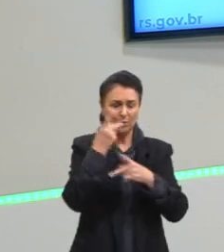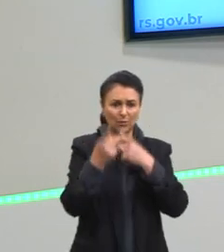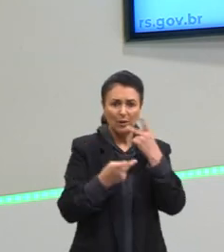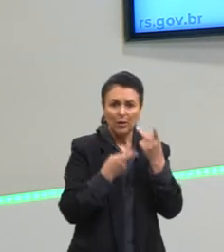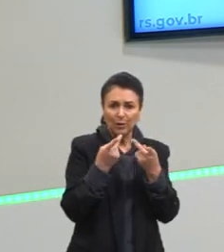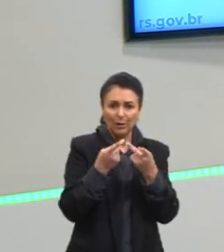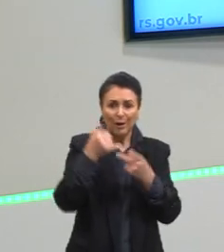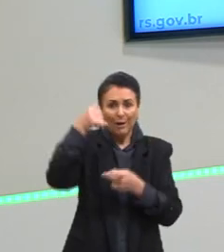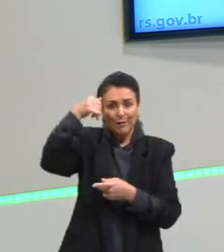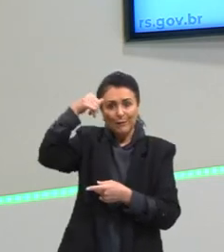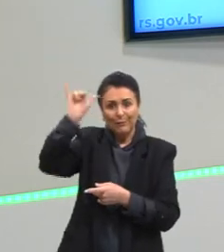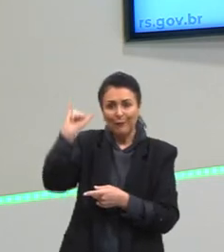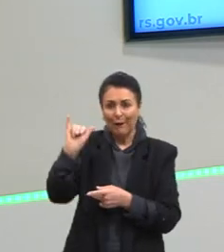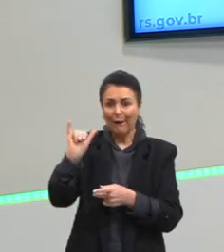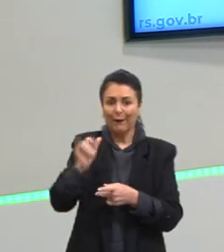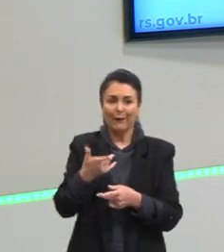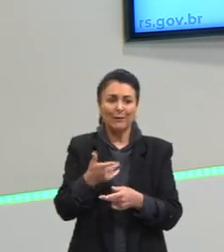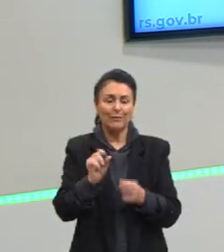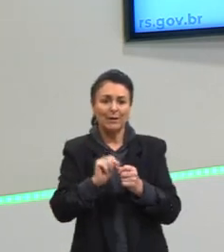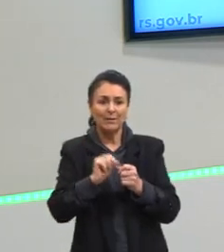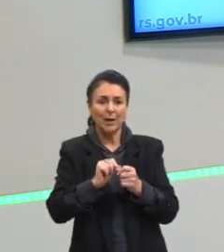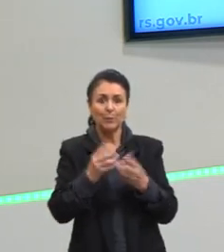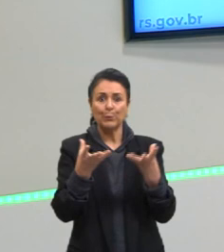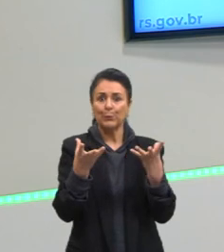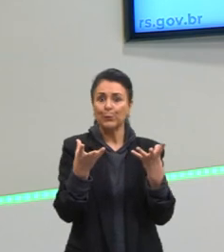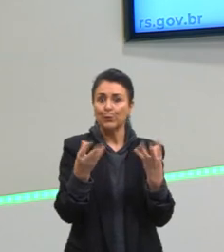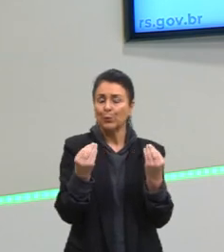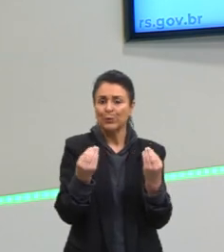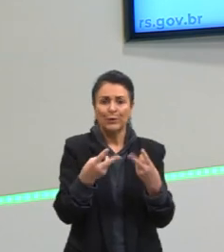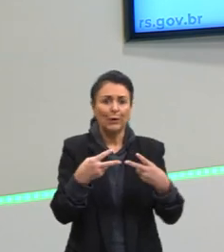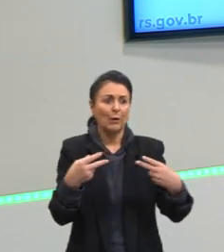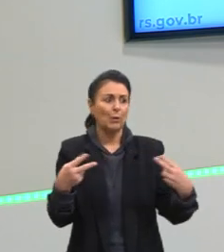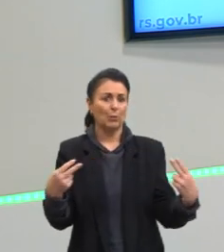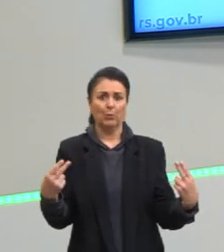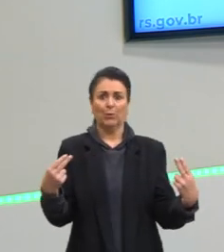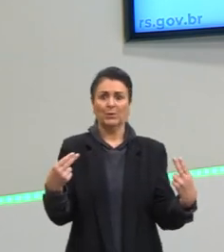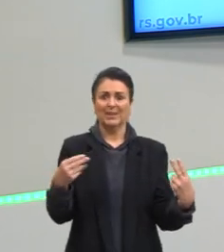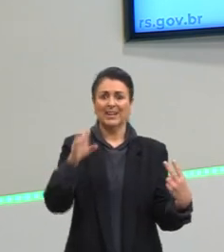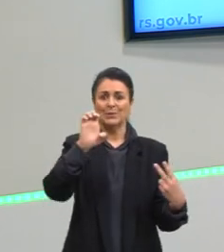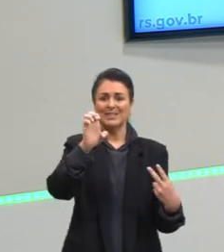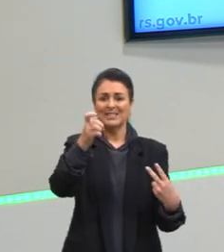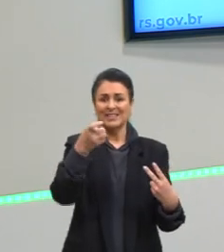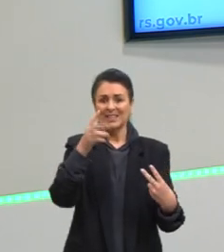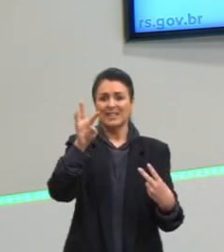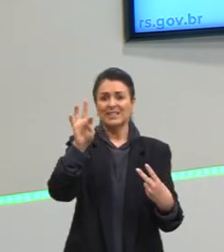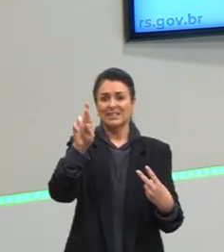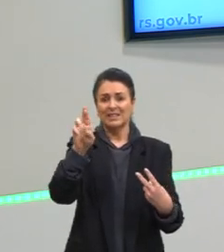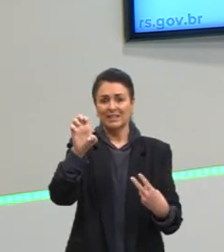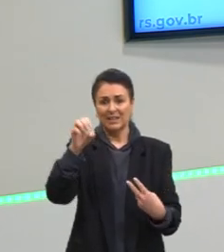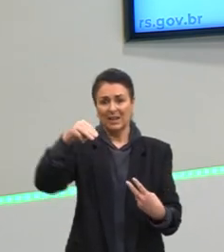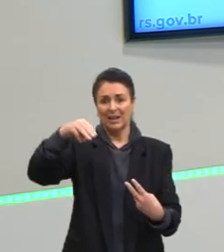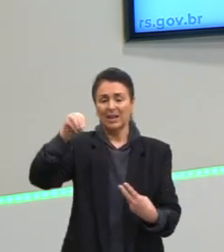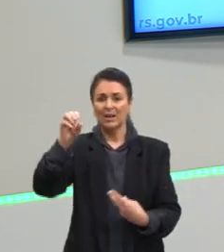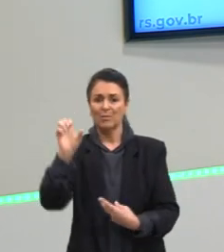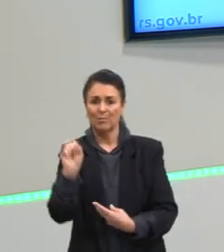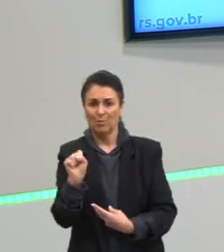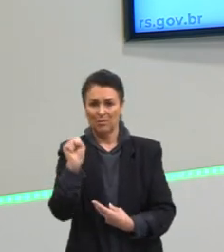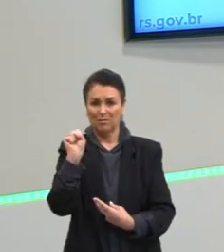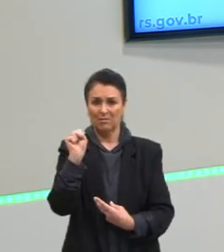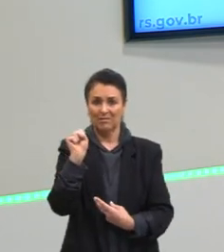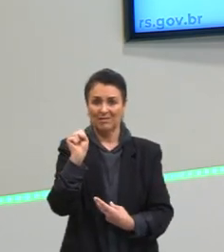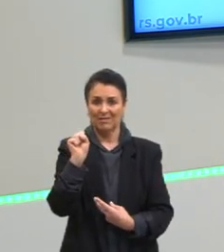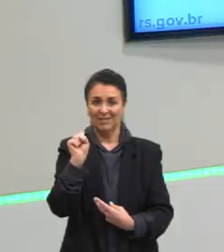sempre evitar os extremos né os extremos não é legal evite essas questões extremas